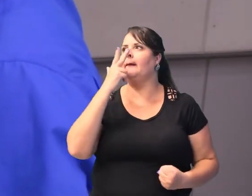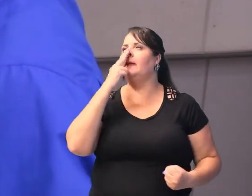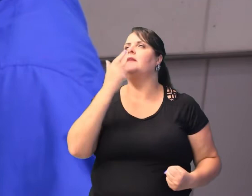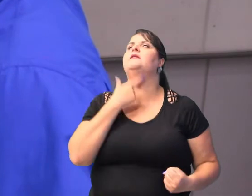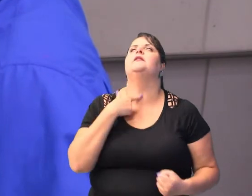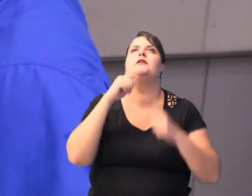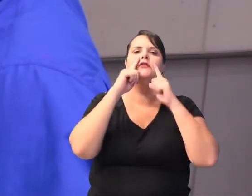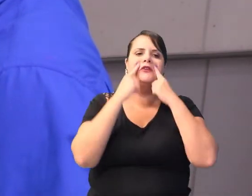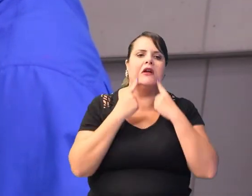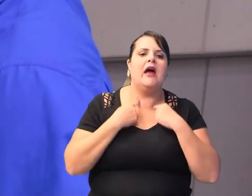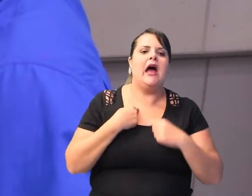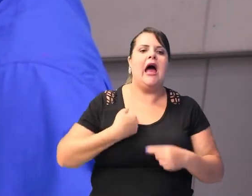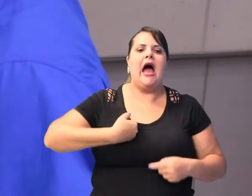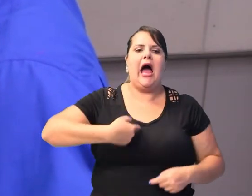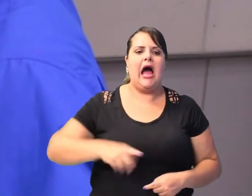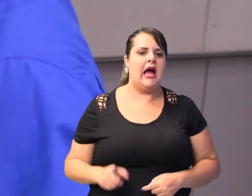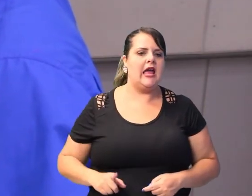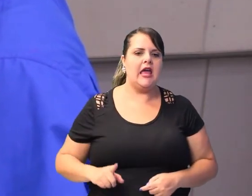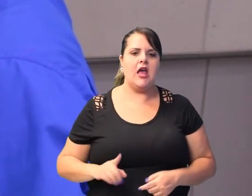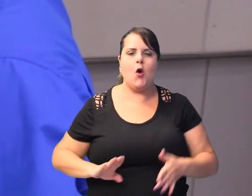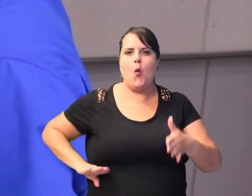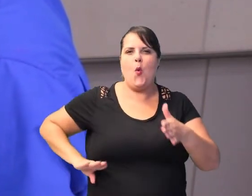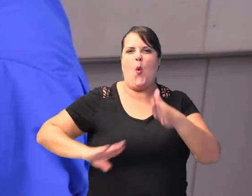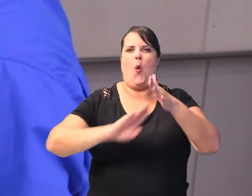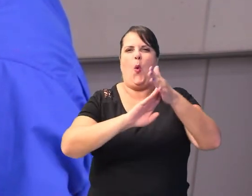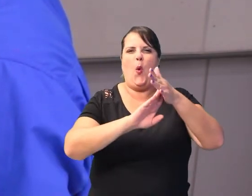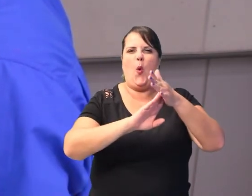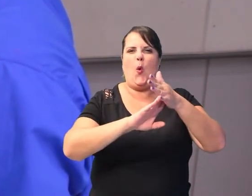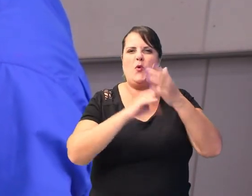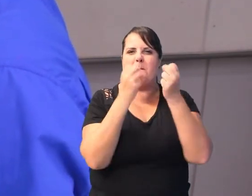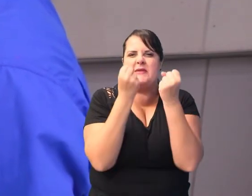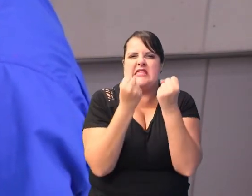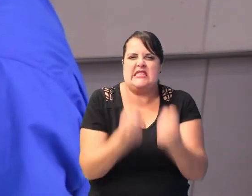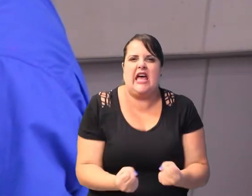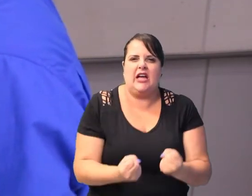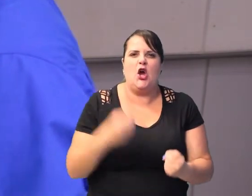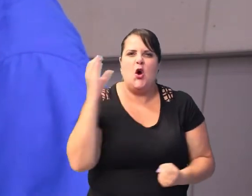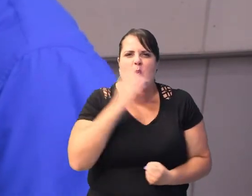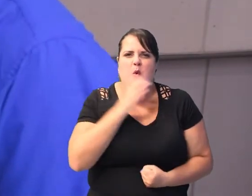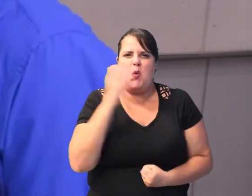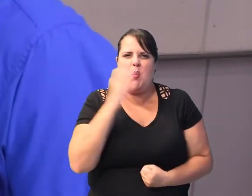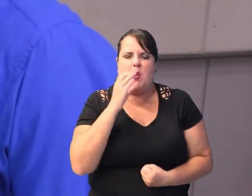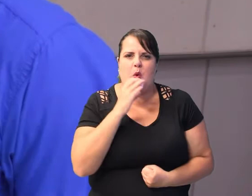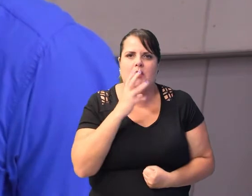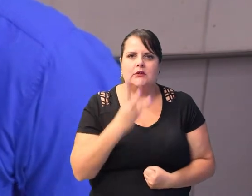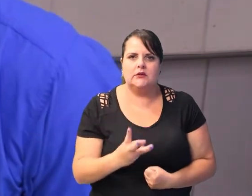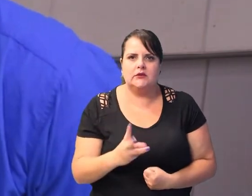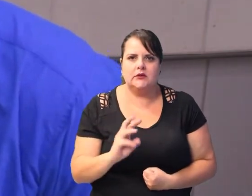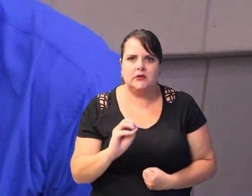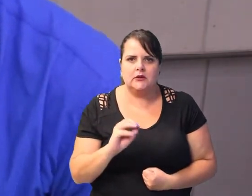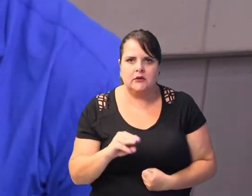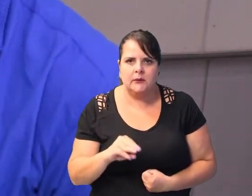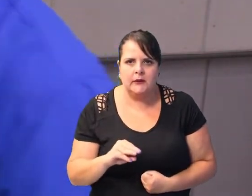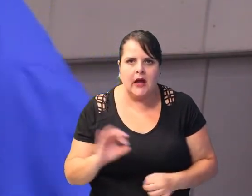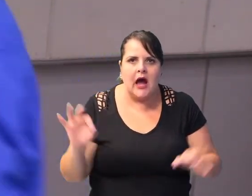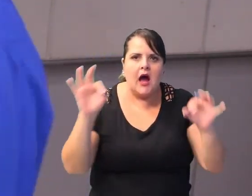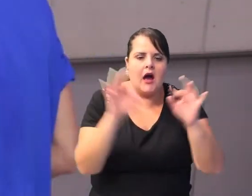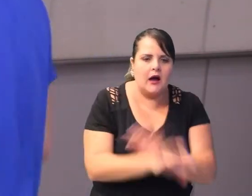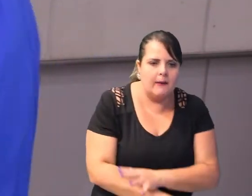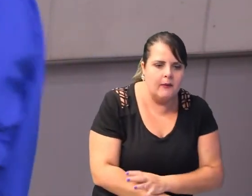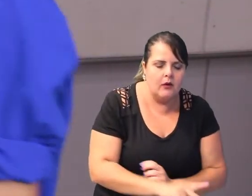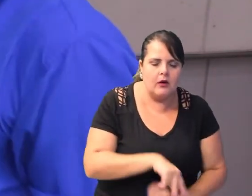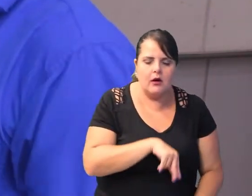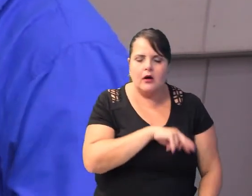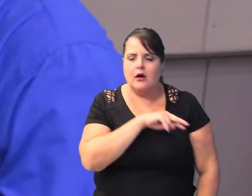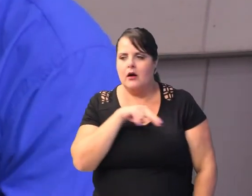dez minutos e não achou nada e eu coloquei tipo num nível superalto bem pesadas e rapidinho e vice por 30 minutos